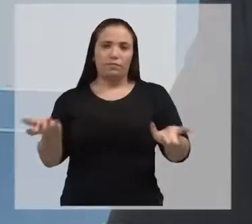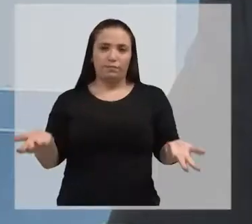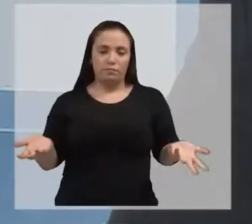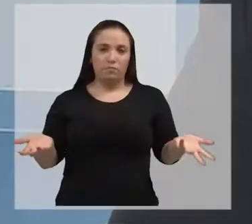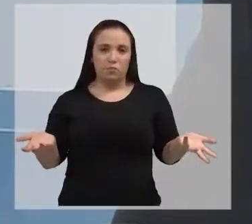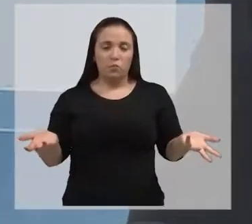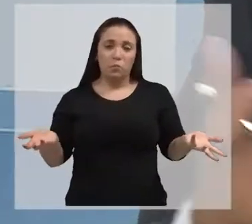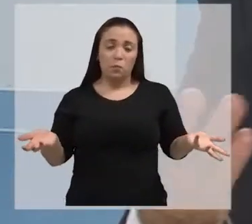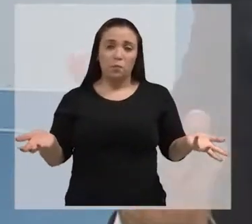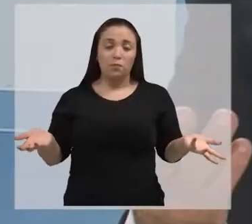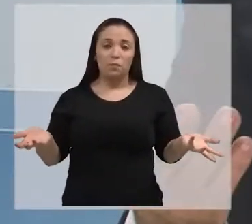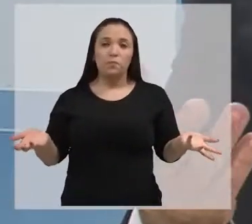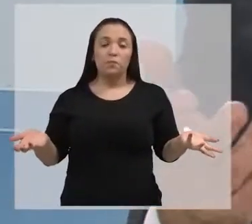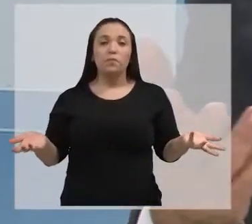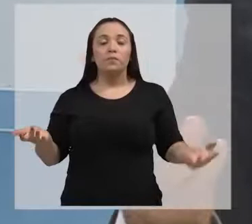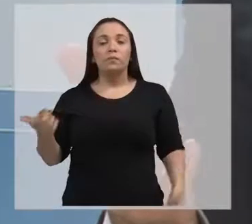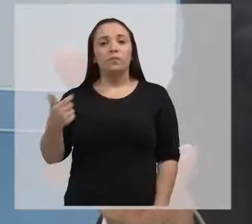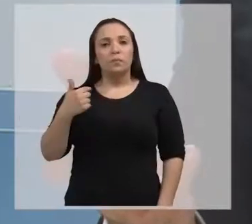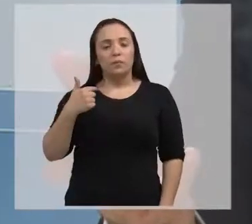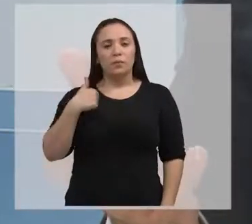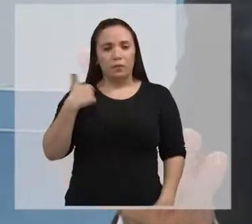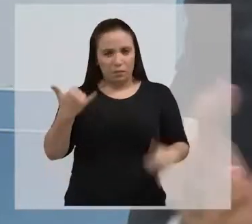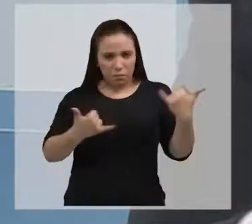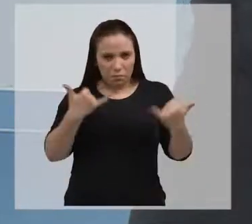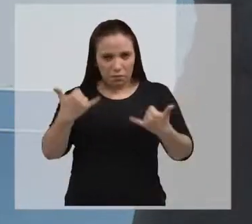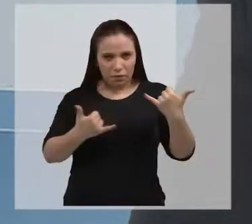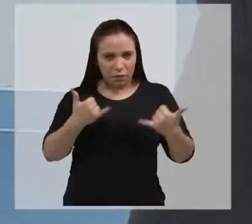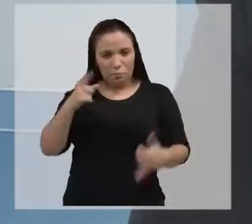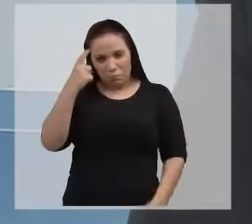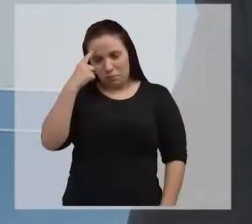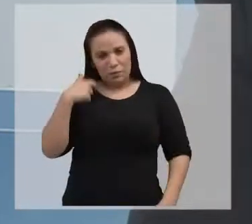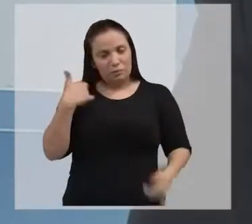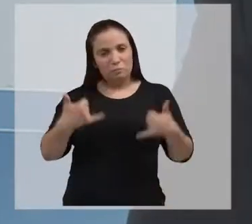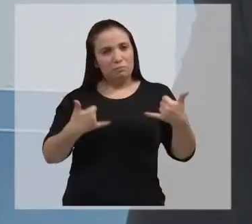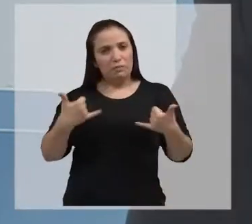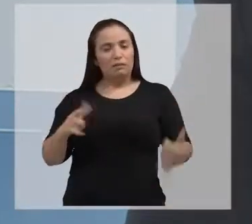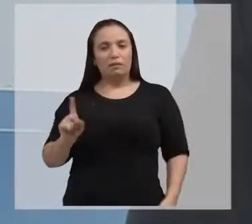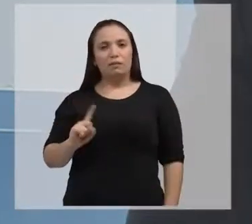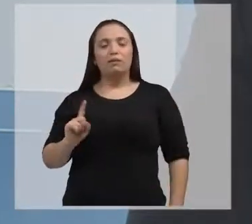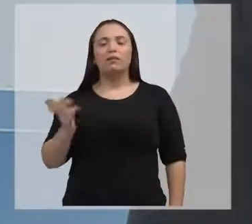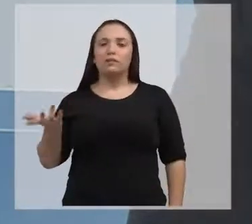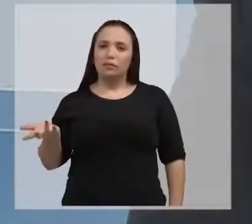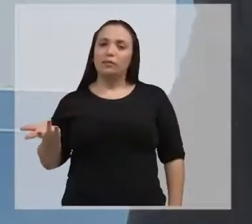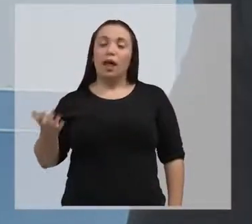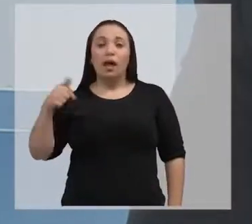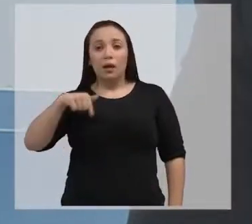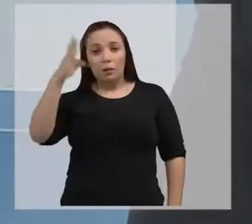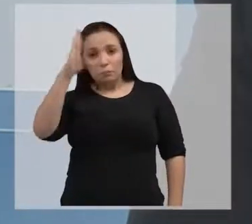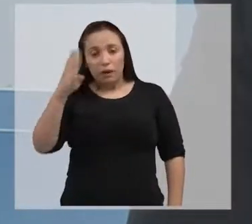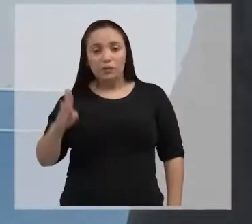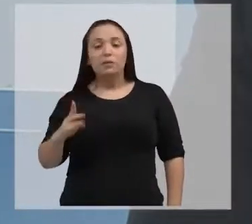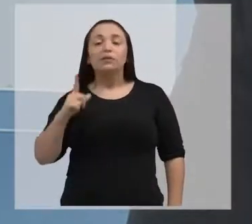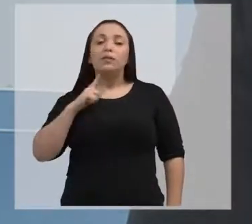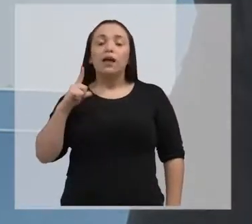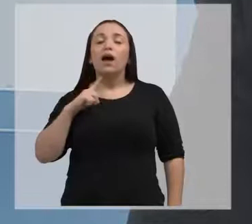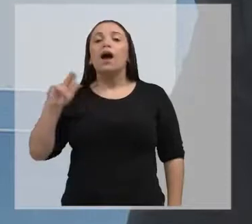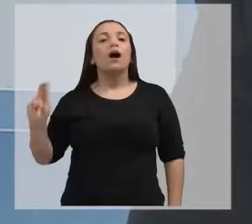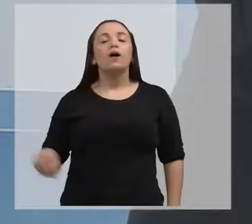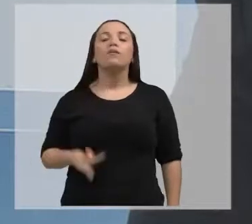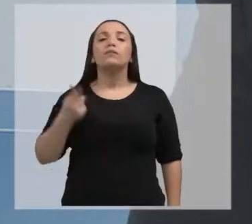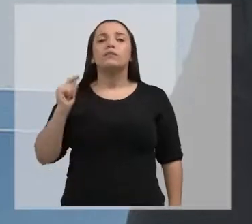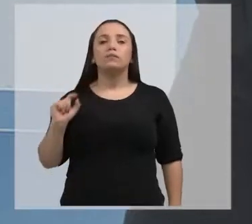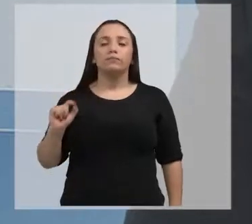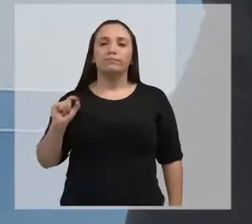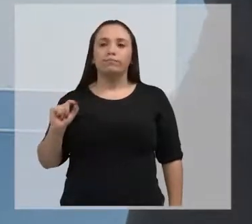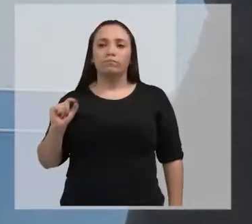e TV Fortaleza. Eu estou sempre que eu estou brincando, não estou brincando não. É a pobreza da política, né? Olha, o nosso país, ele vive...